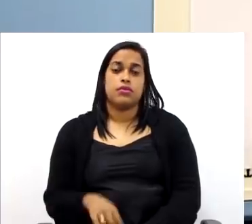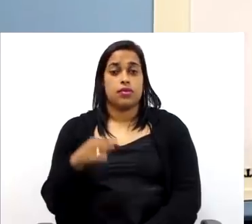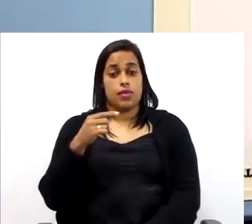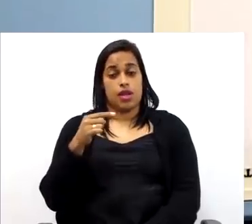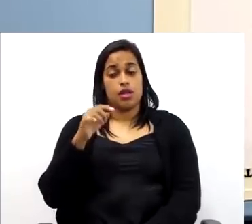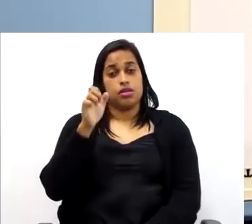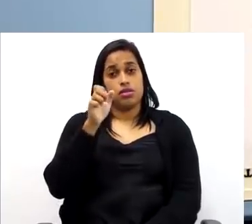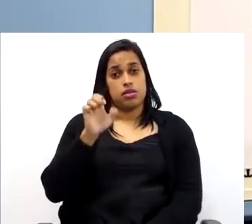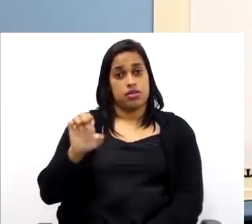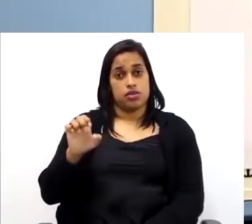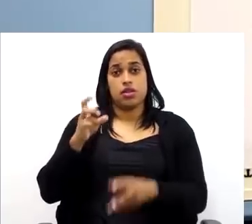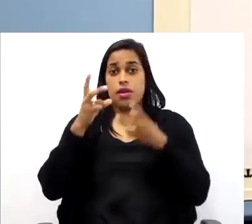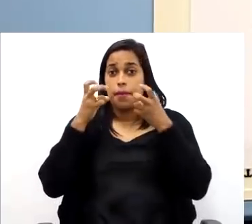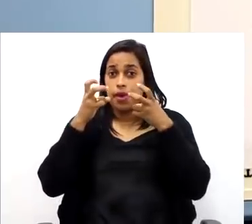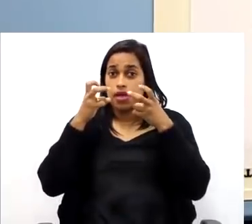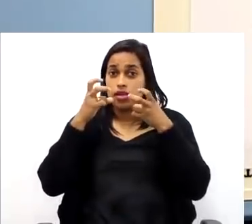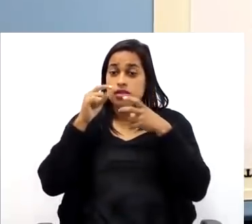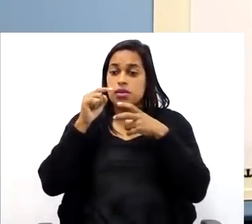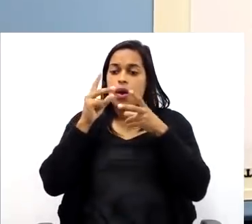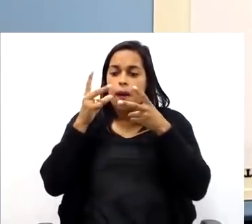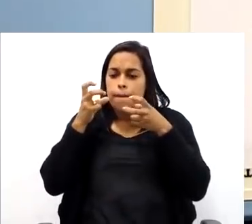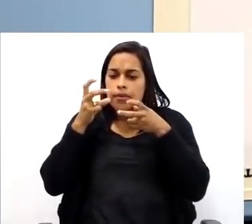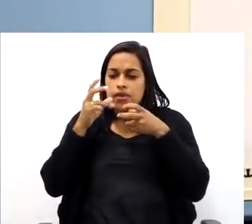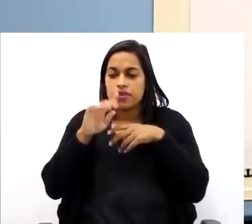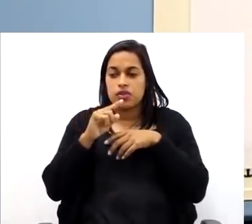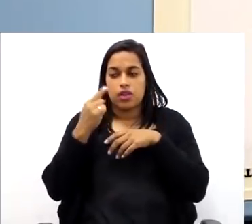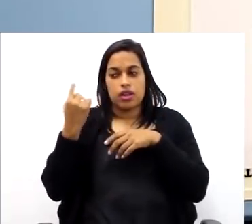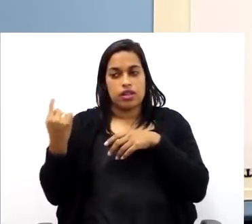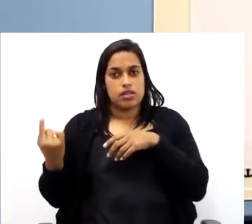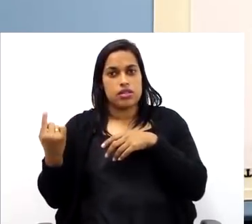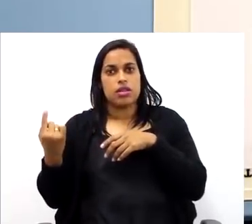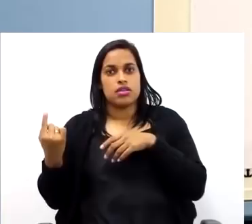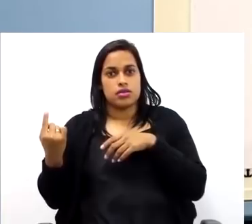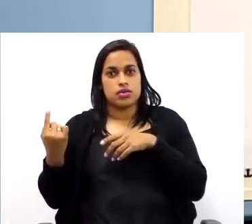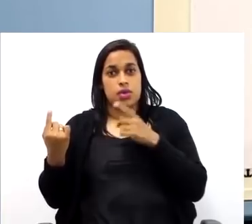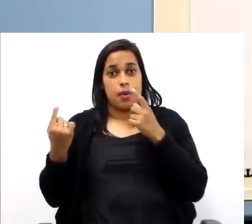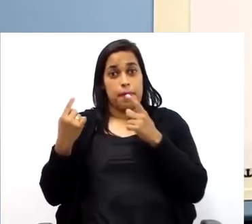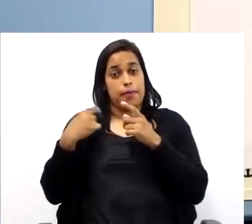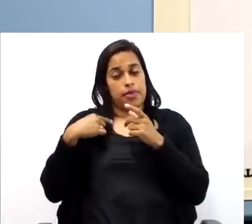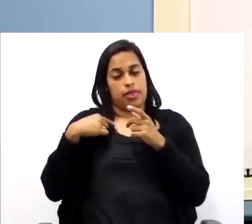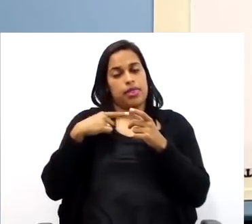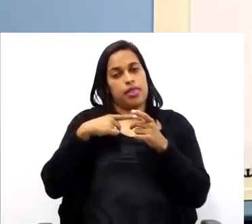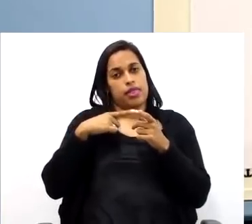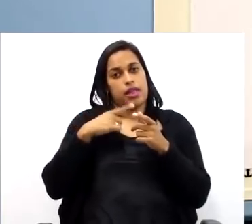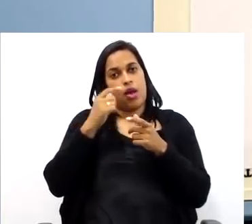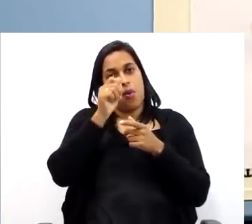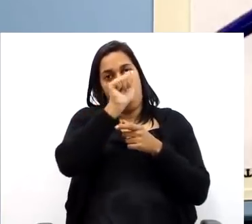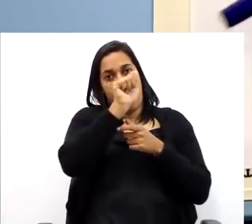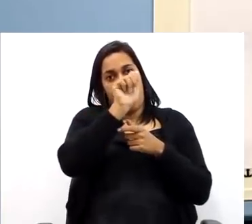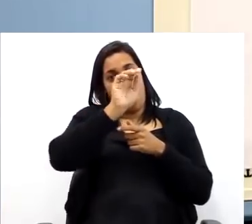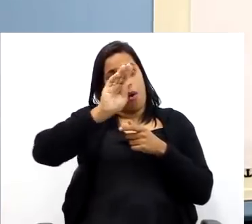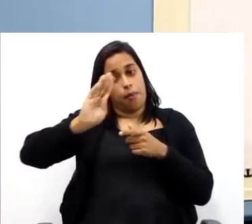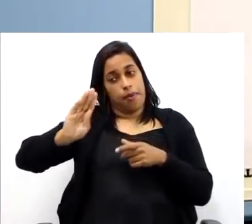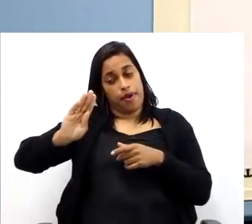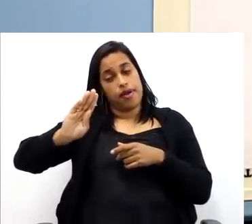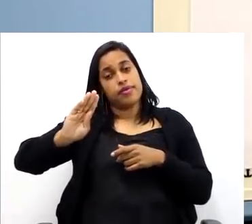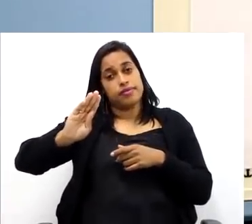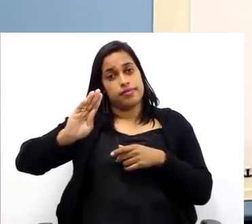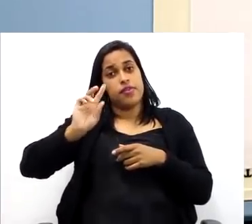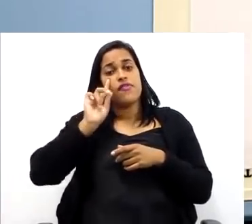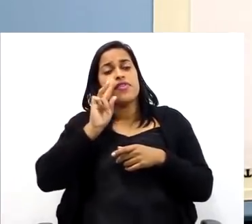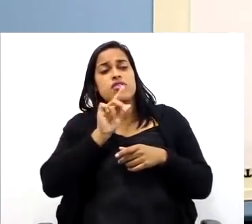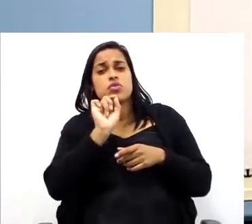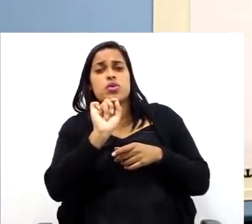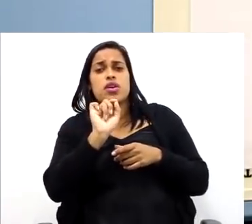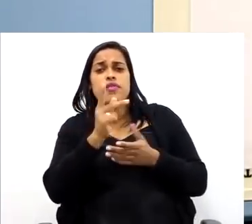A lateral esquerda, observe que o meu observador está desse lado. Então, eu vou ter ponto A, ponto B. Olha o que vai